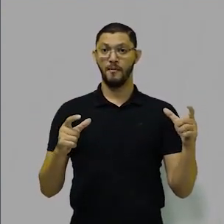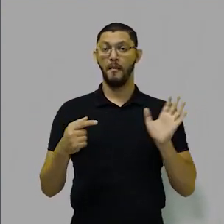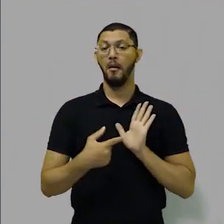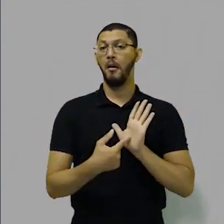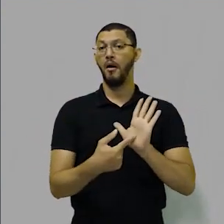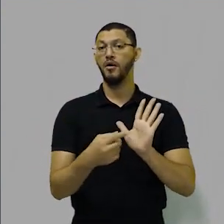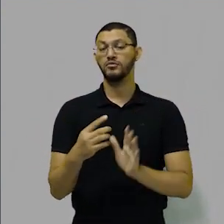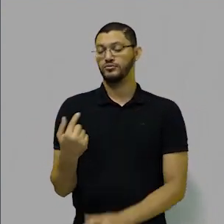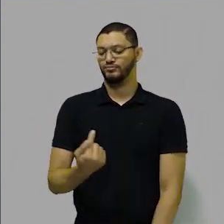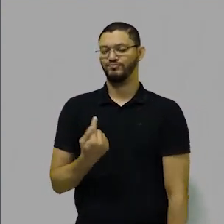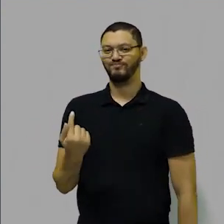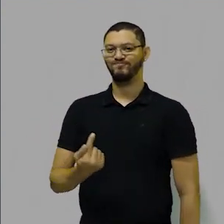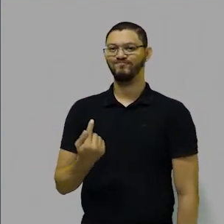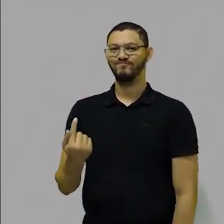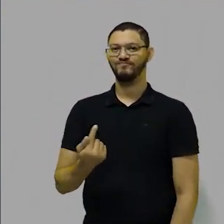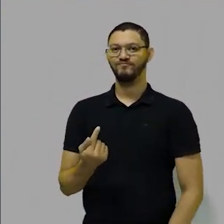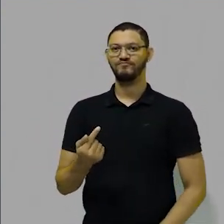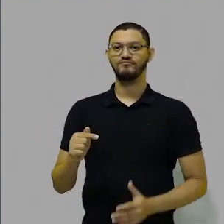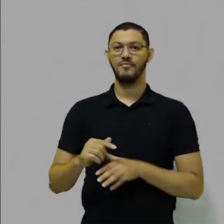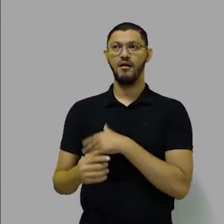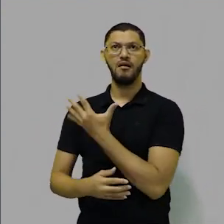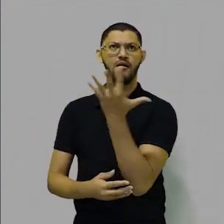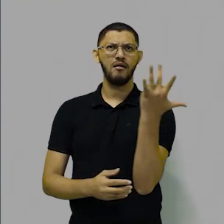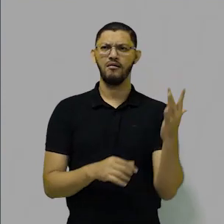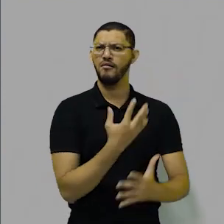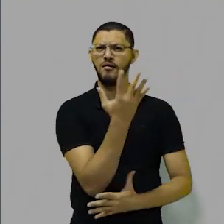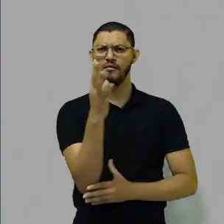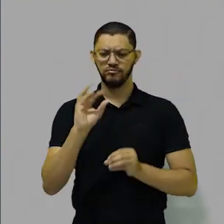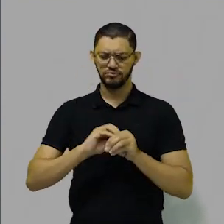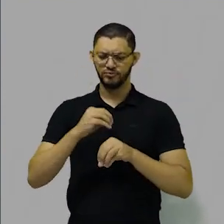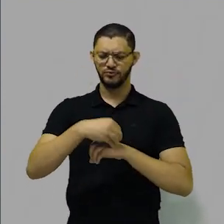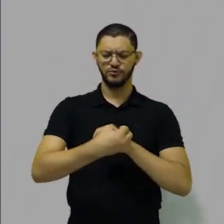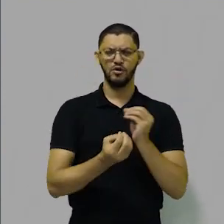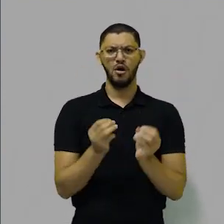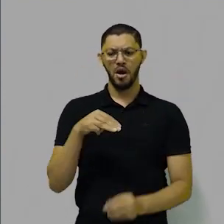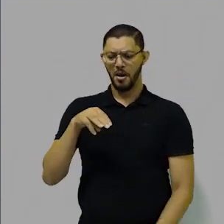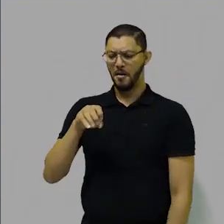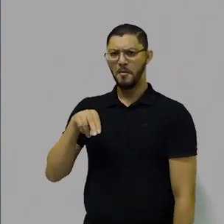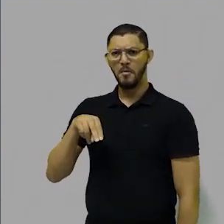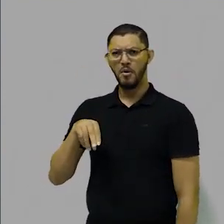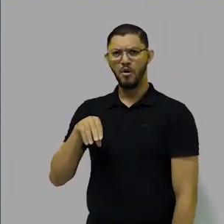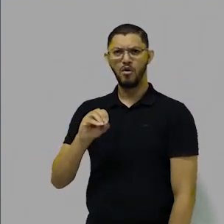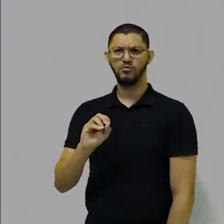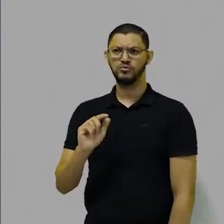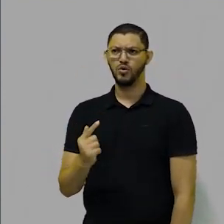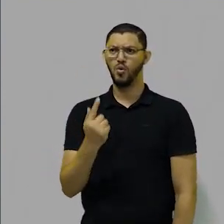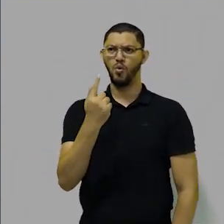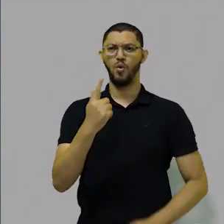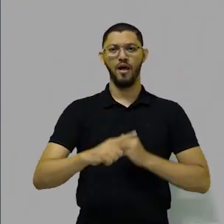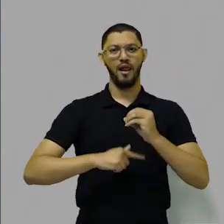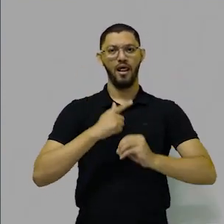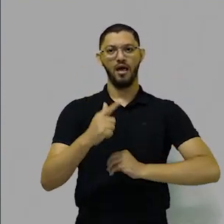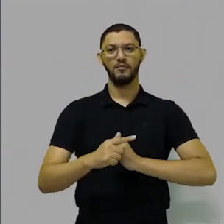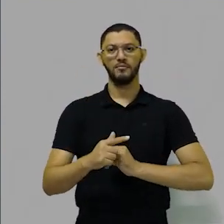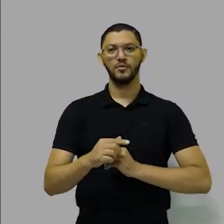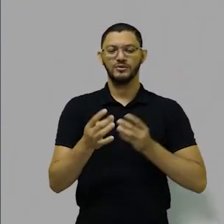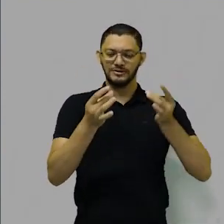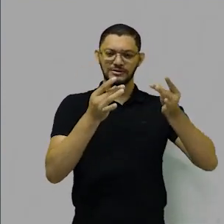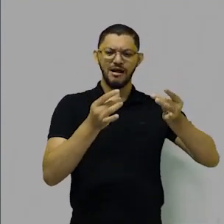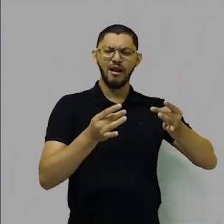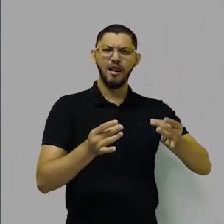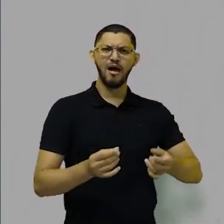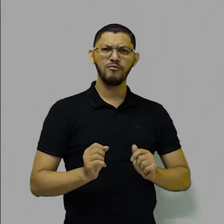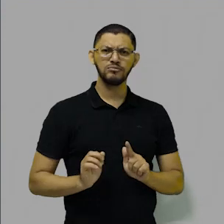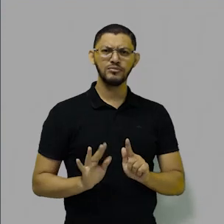aparecem sozinhos na natureza. São moléculas monoatômicas. Bom, qual é o detalhe